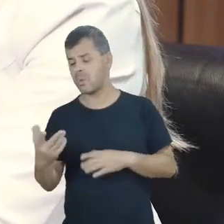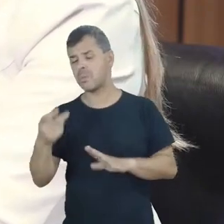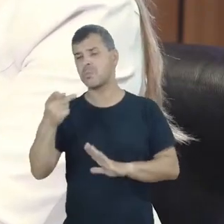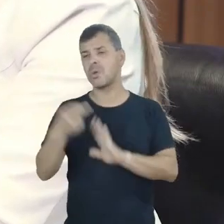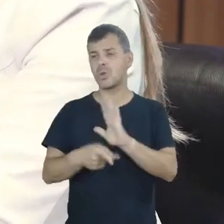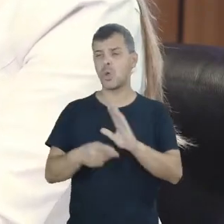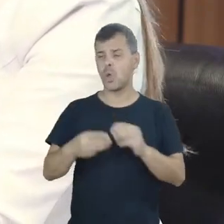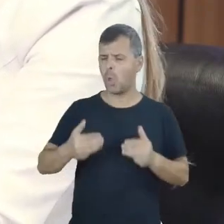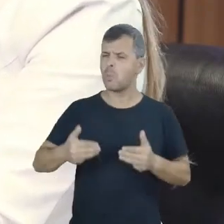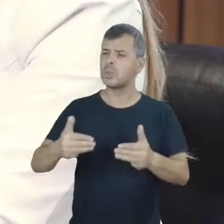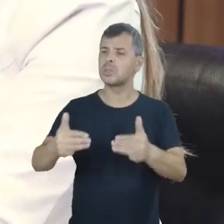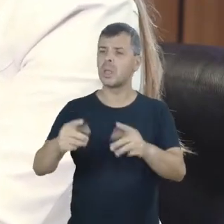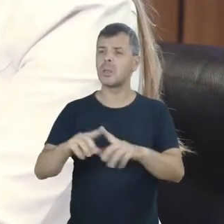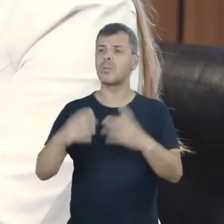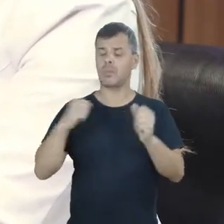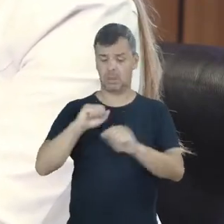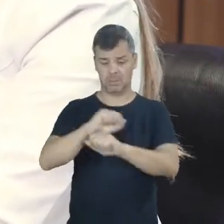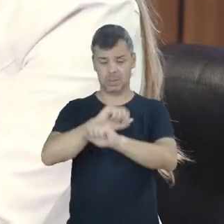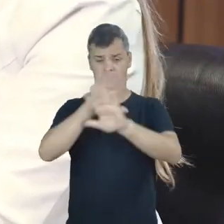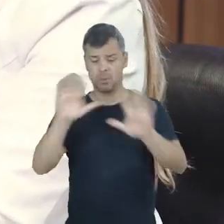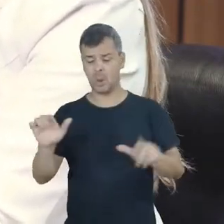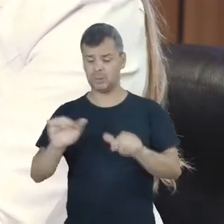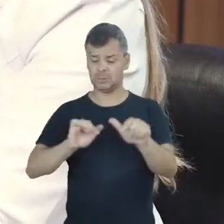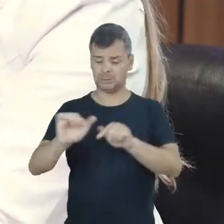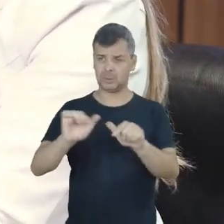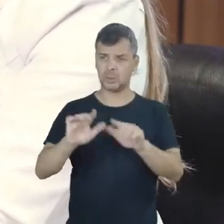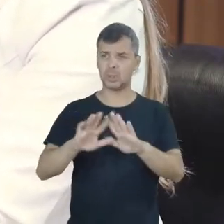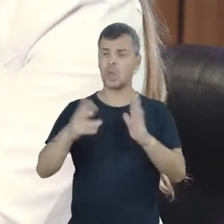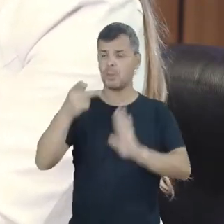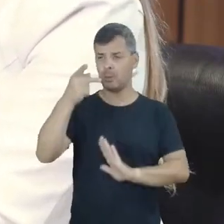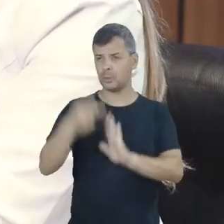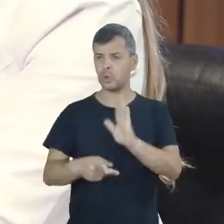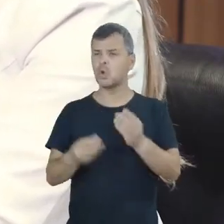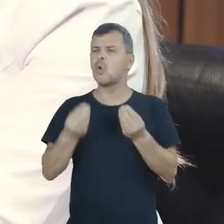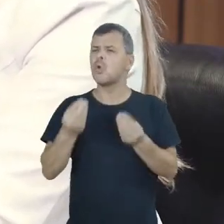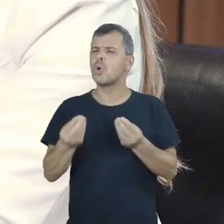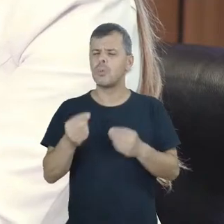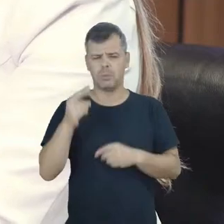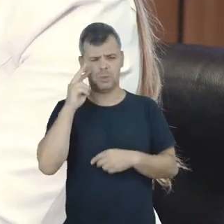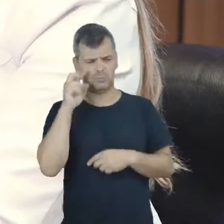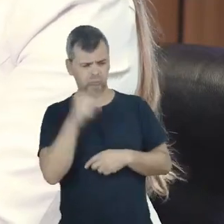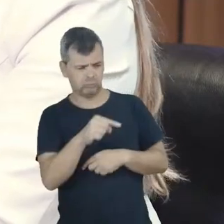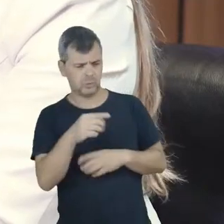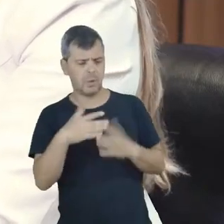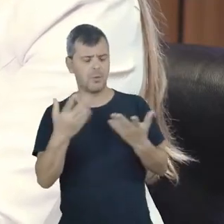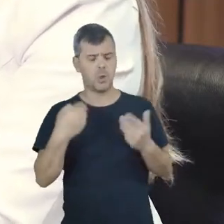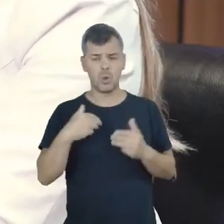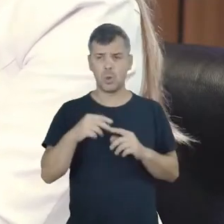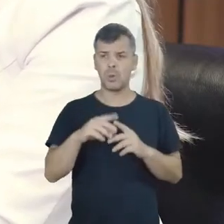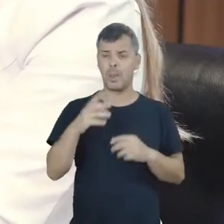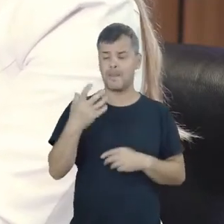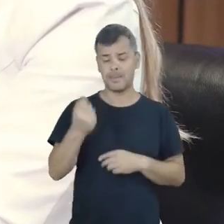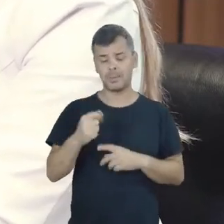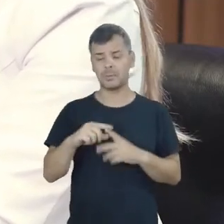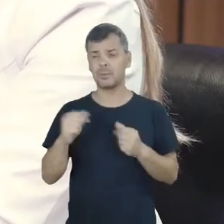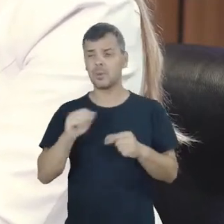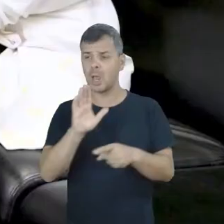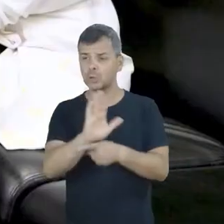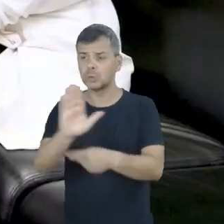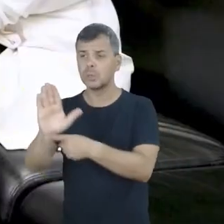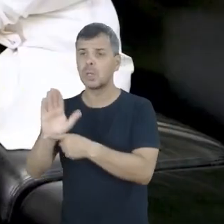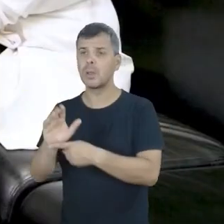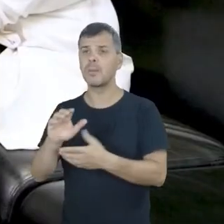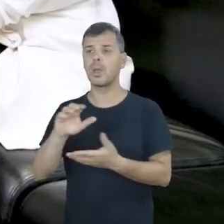O Ministério tem oferecido esclarecimento aos trabalhadores sobre esse projeto. Como é que o senhor vê esse projeto, os benefícios que esse projeto pode trazer